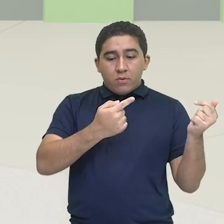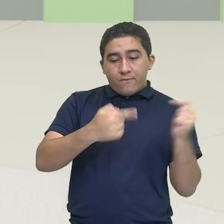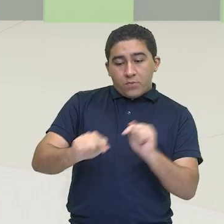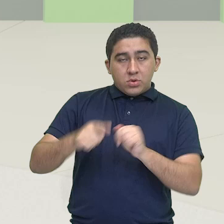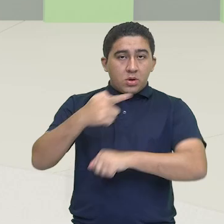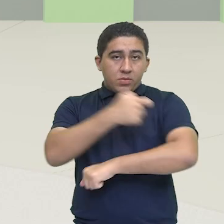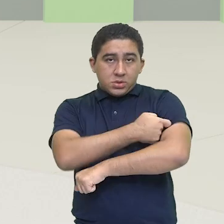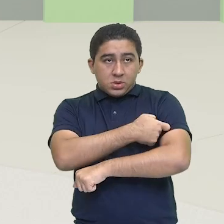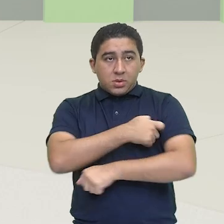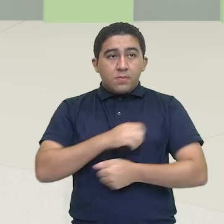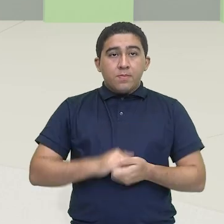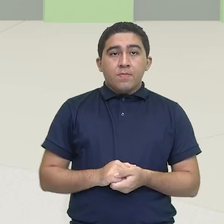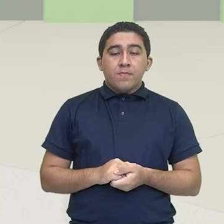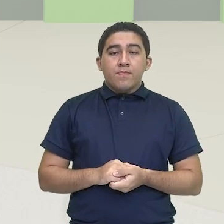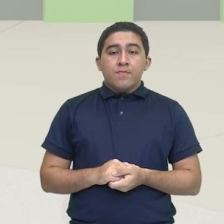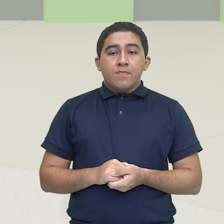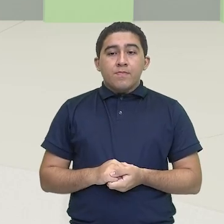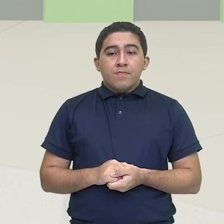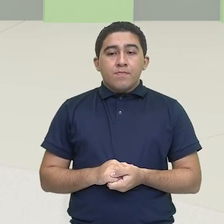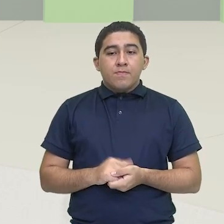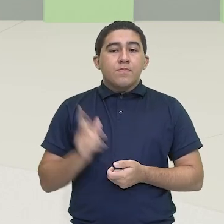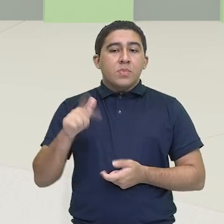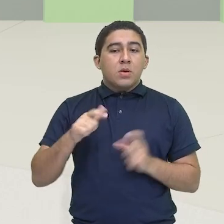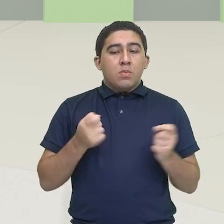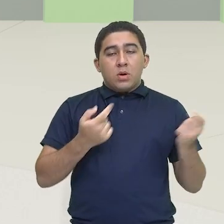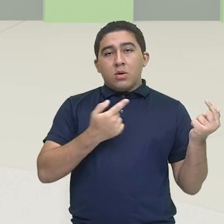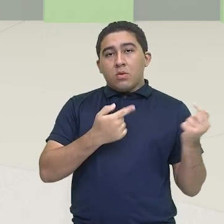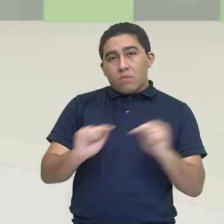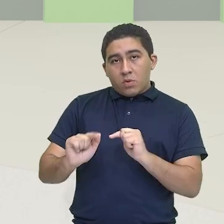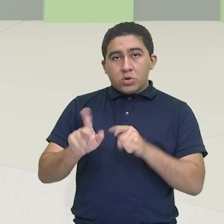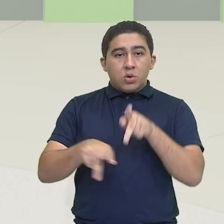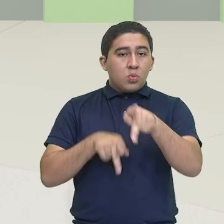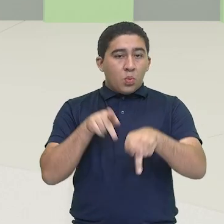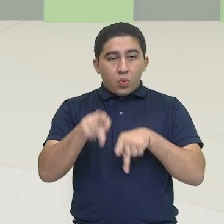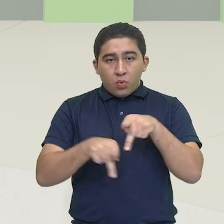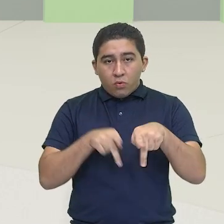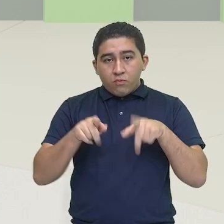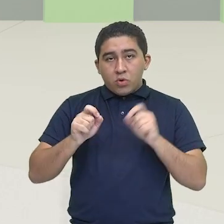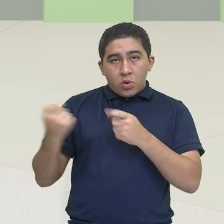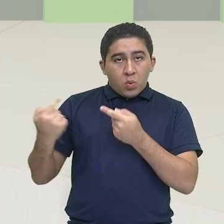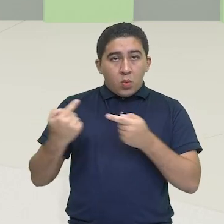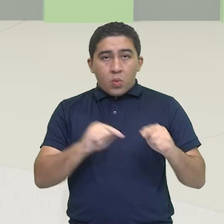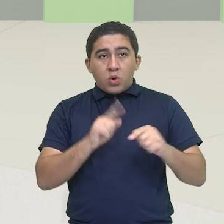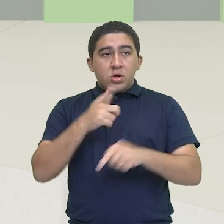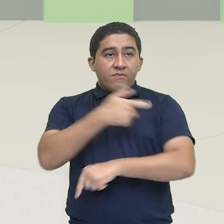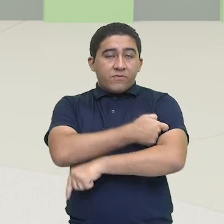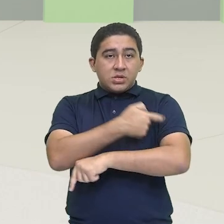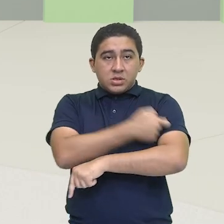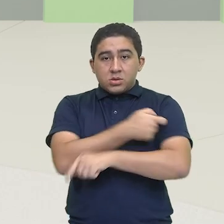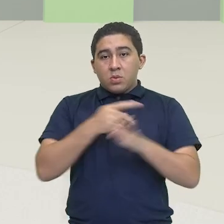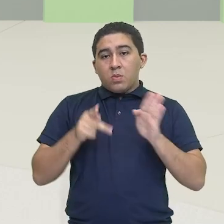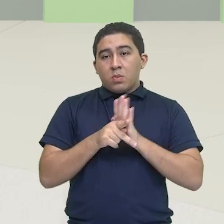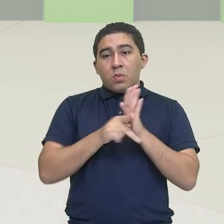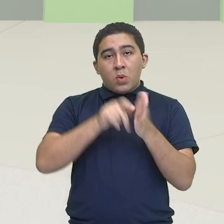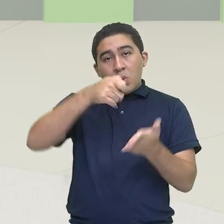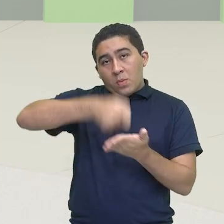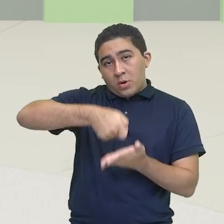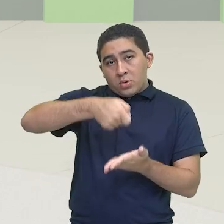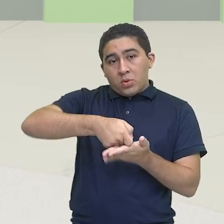vacina, como uma revolta popular contra a vacinação